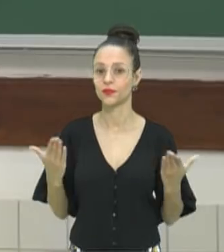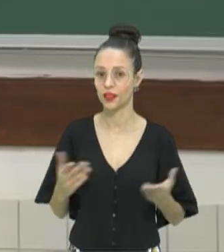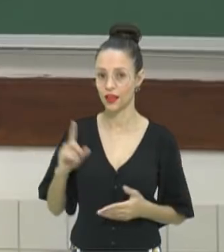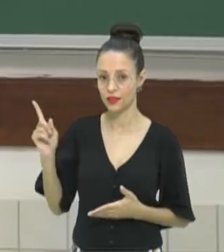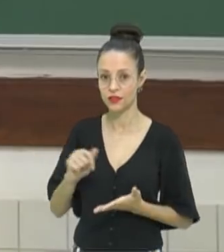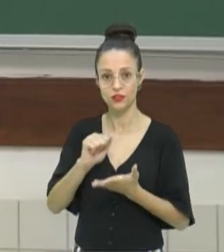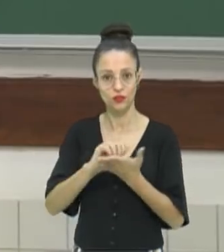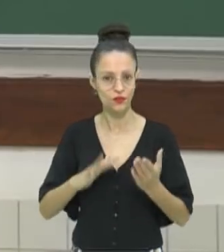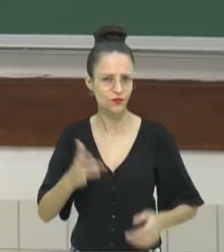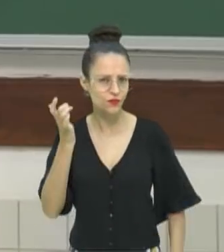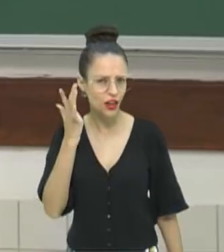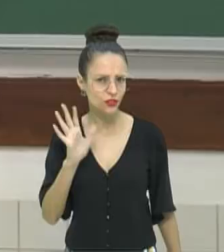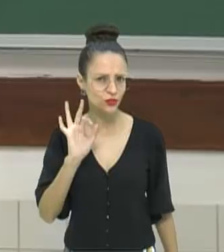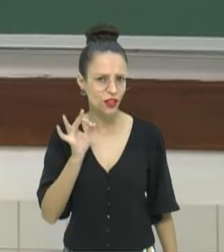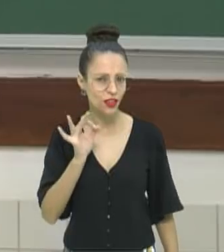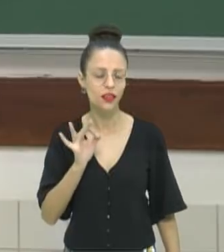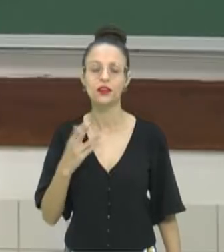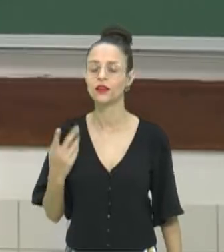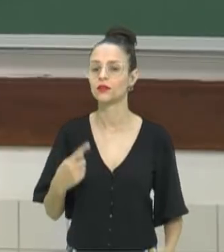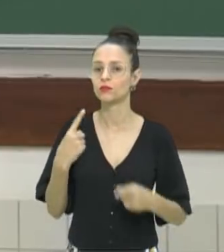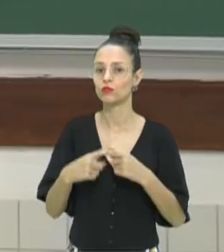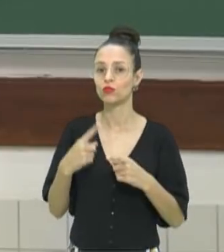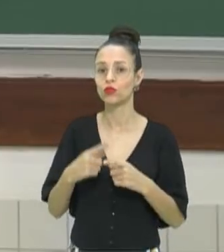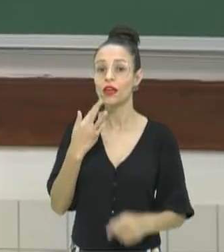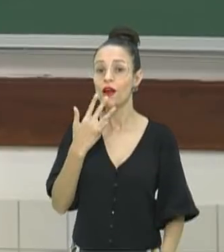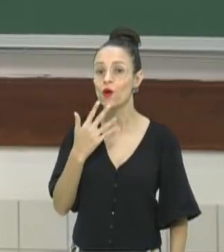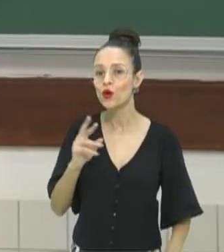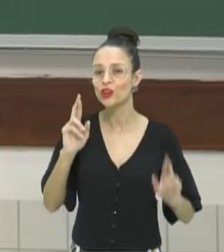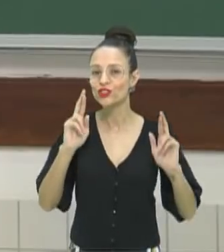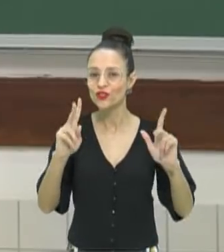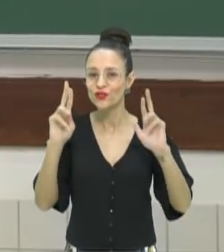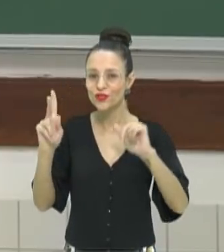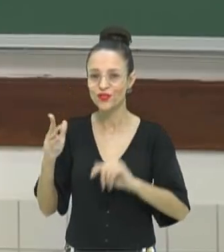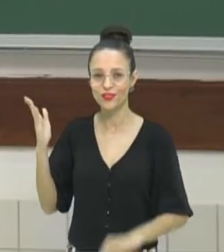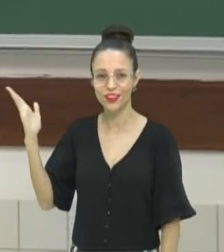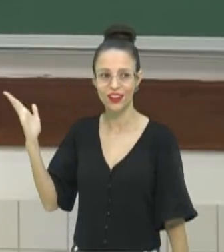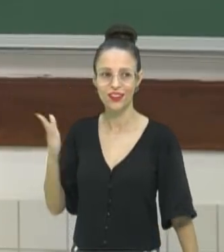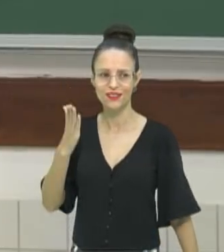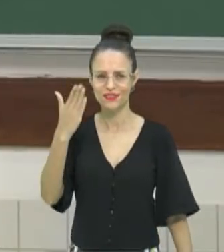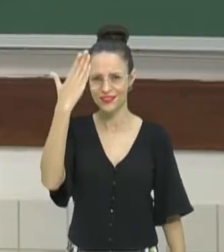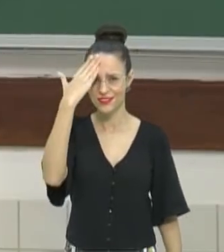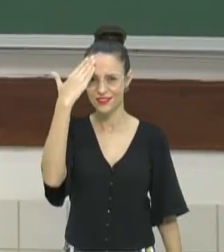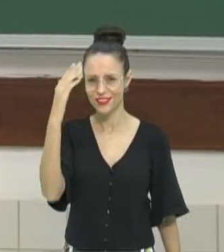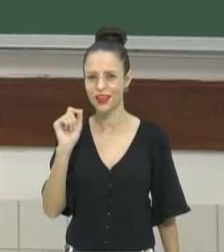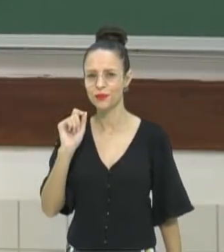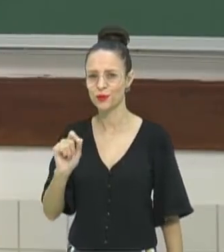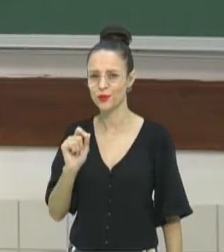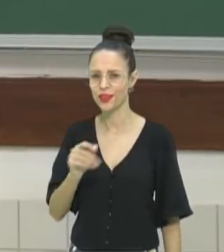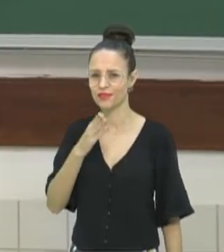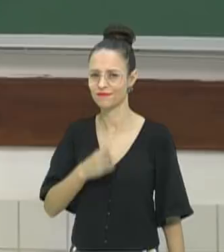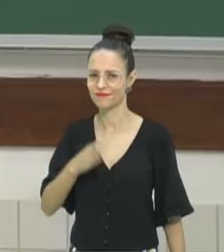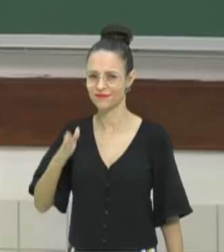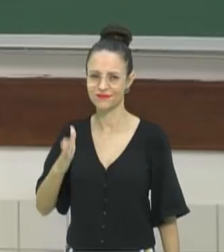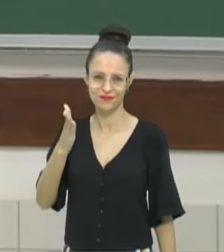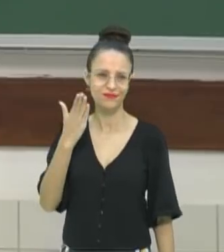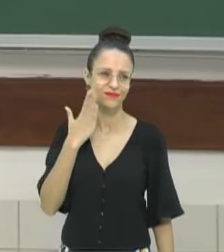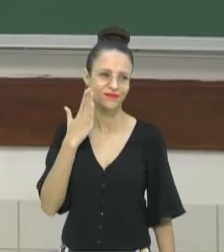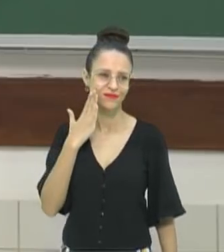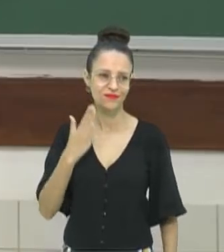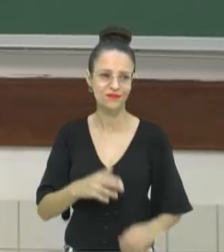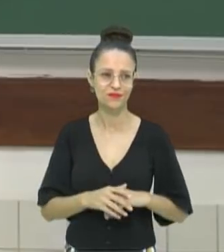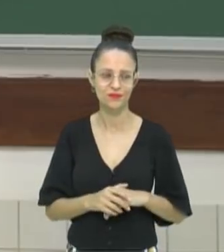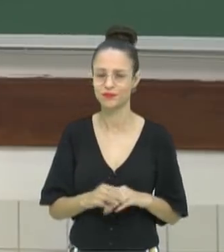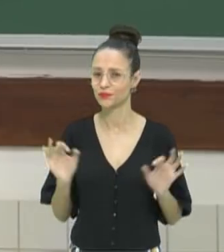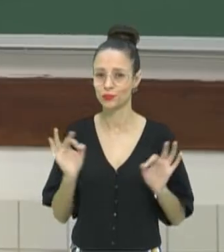Esse exercício ficou muito fácil, né? Porque tá até pintado de cor diferente ali, você já sabe exatamente aonde que vai particionar, né? Já está,